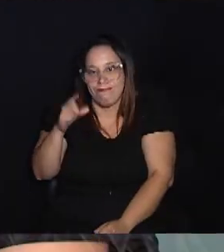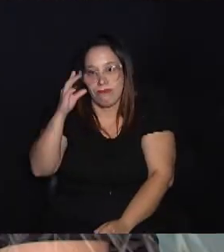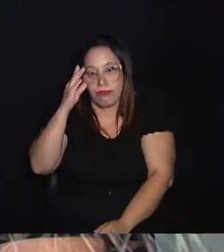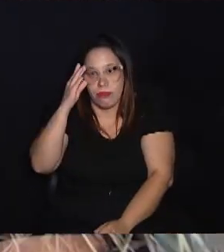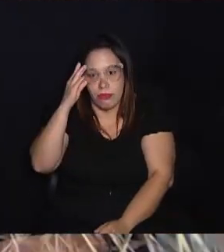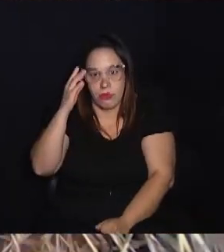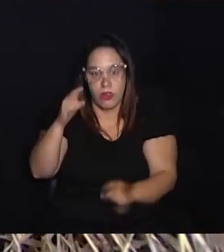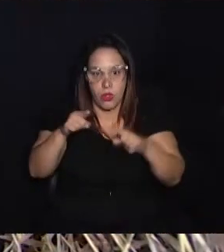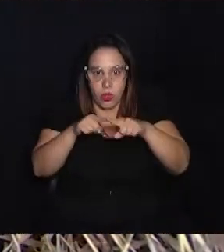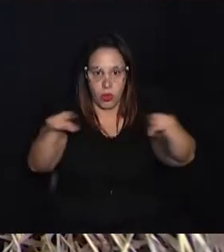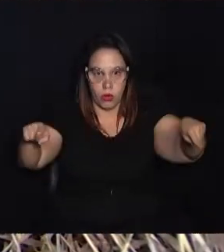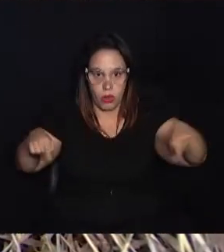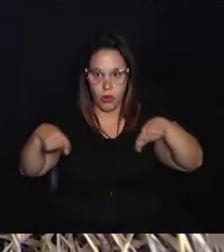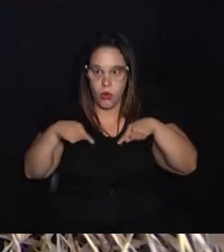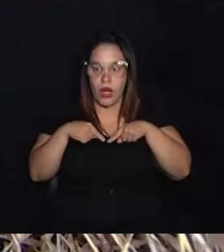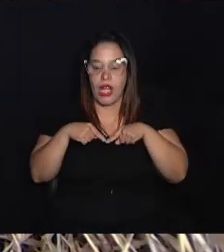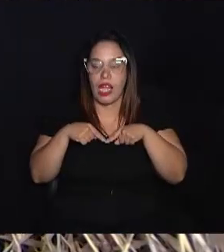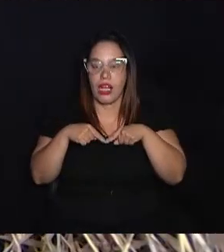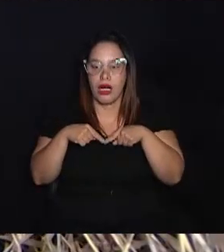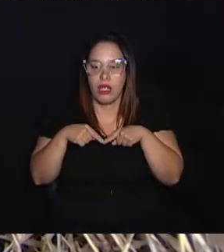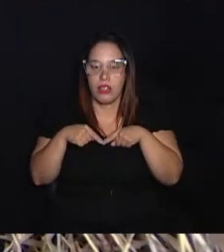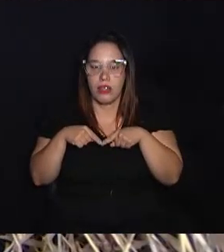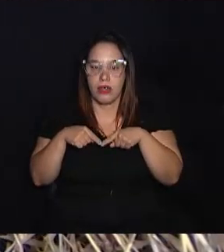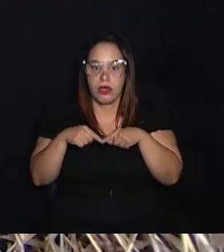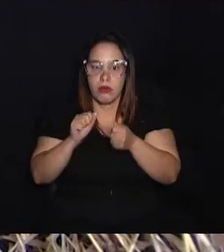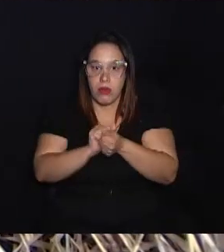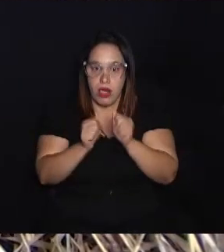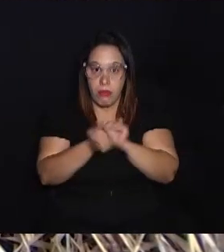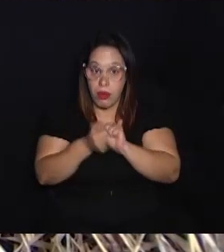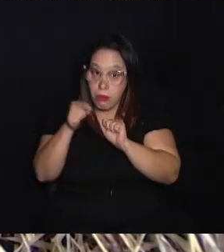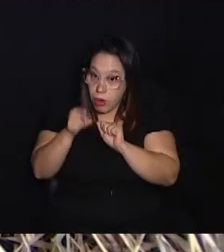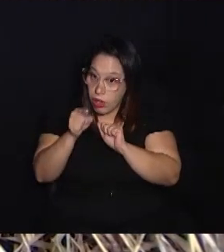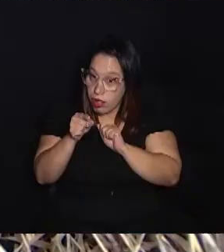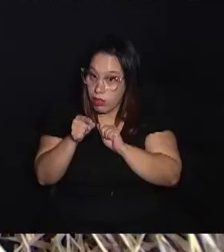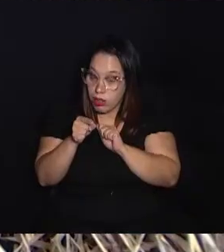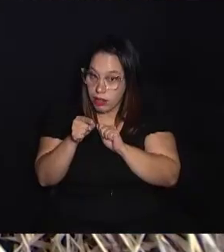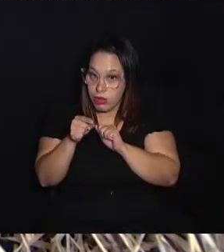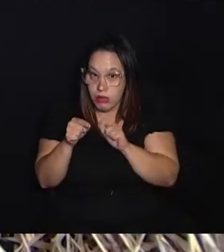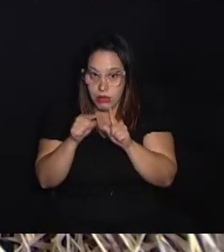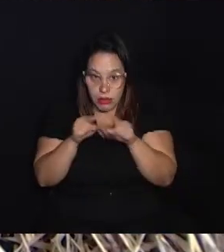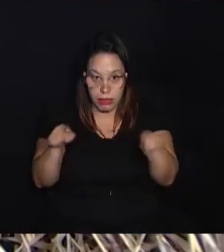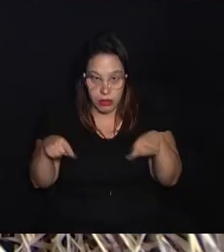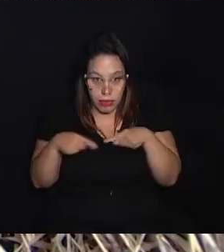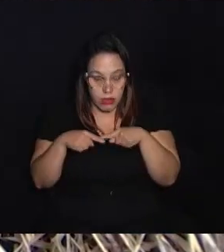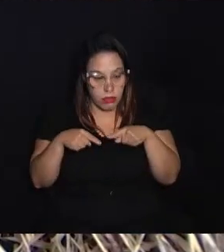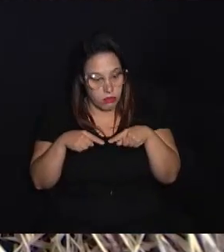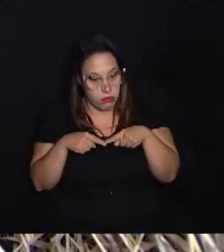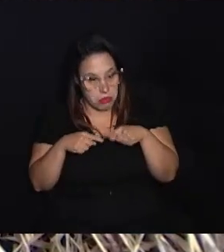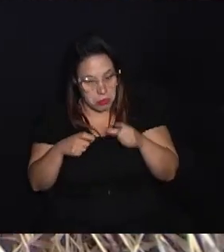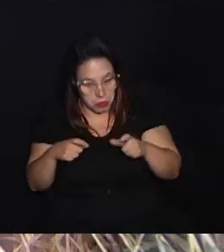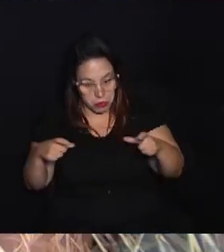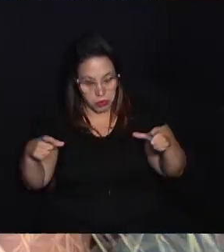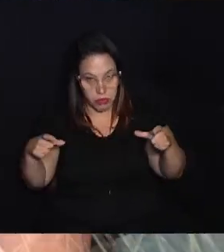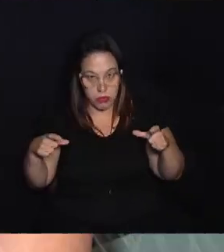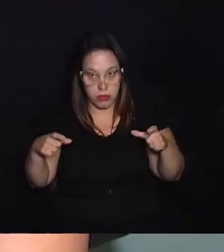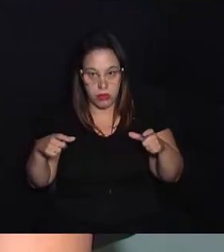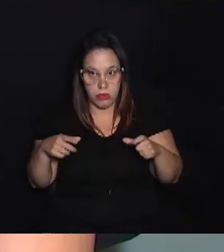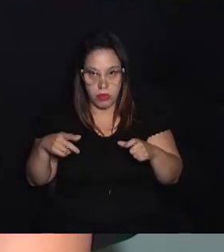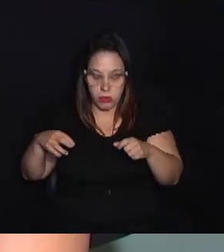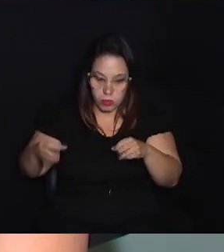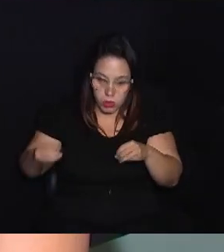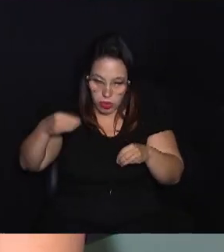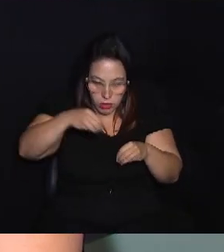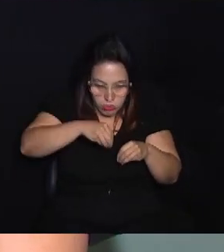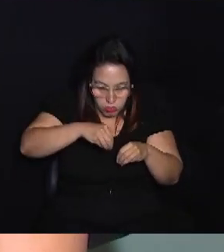tem um quarto do animalzinho, né, que é um quarto adaptado para ele, cercados, né, a gente tem um espaço grande, aí o animal sai do cercadinho